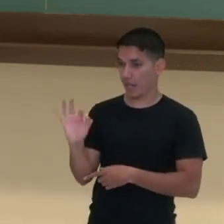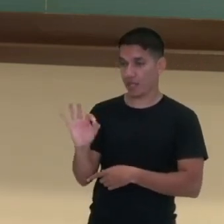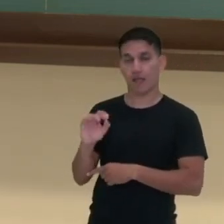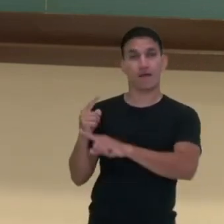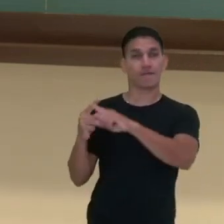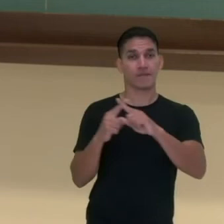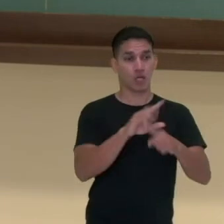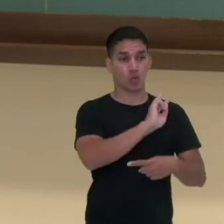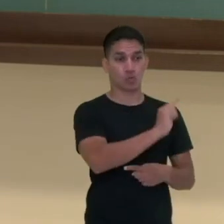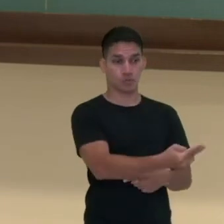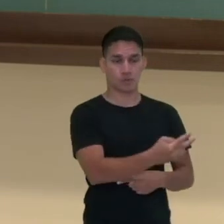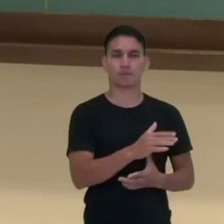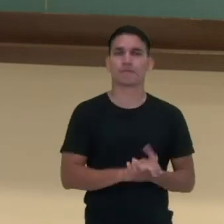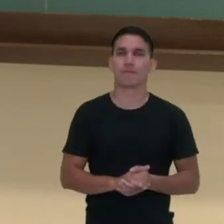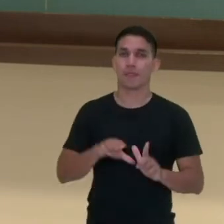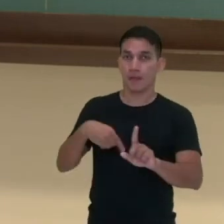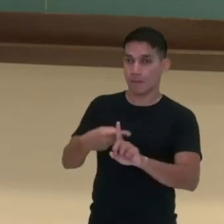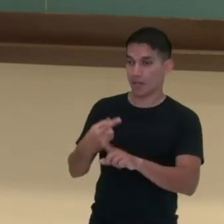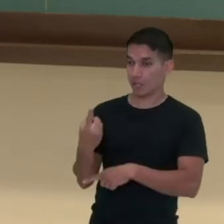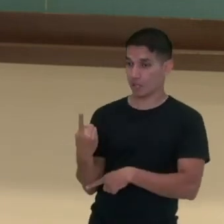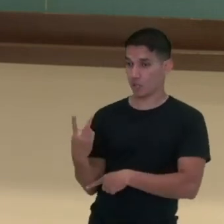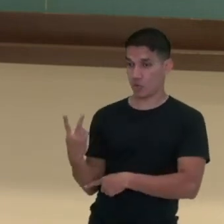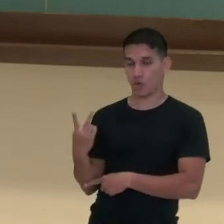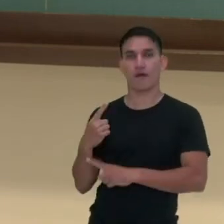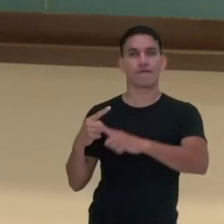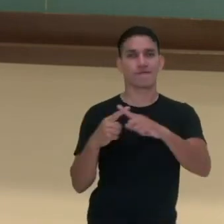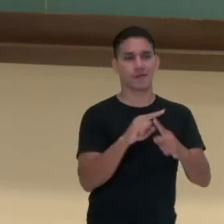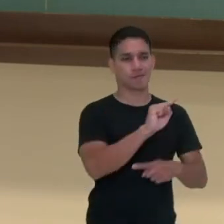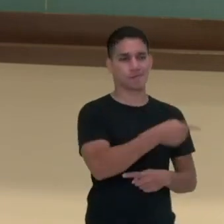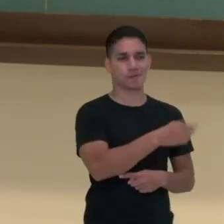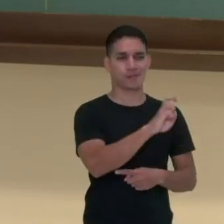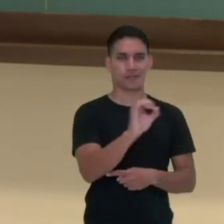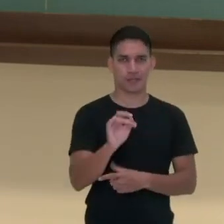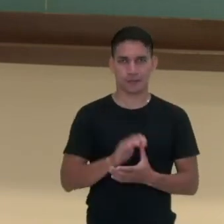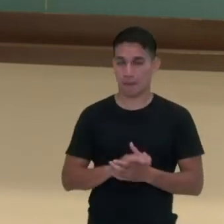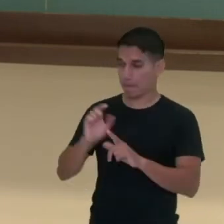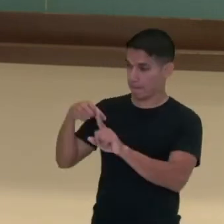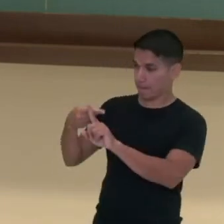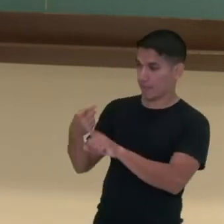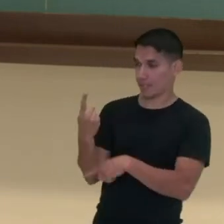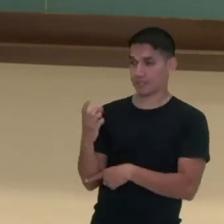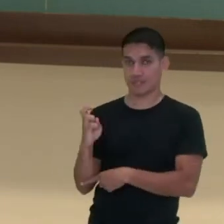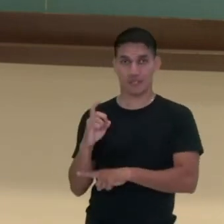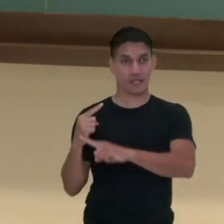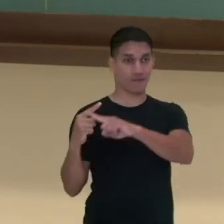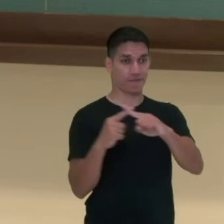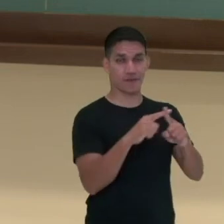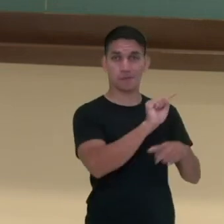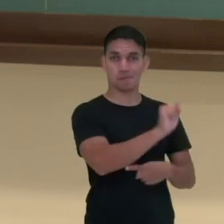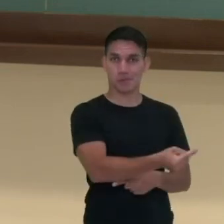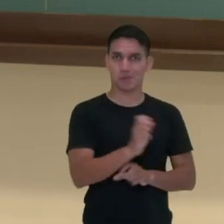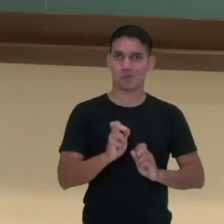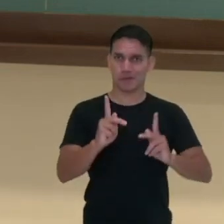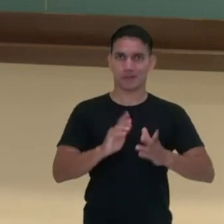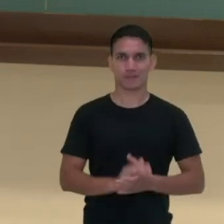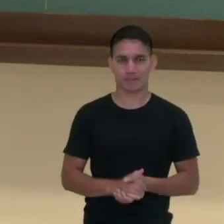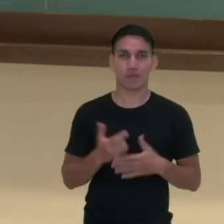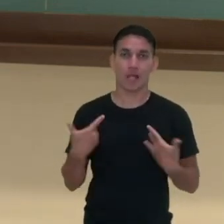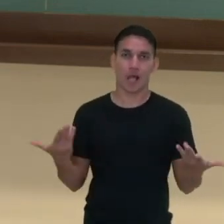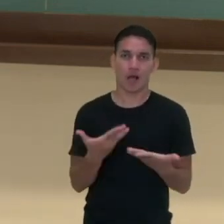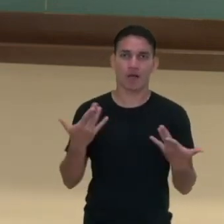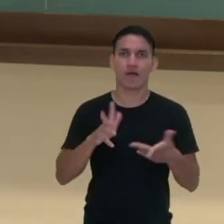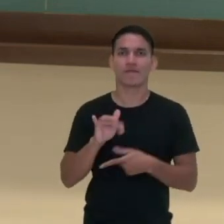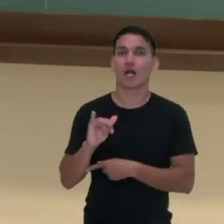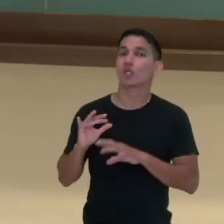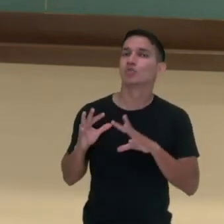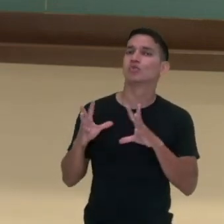vezes 2000 mais 12 vezes 1500 mais 15 vezes 1000, ok? Agora eu vou pegar